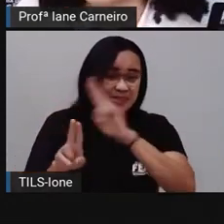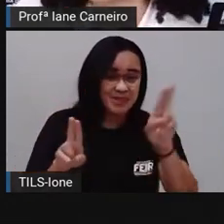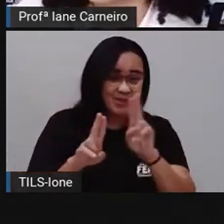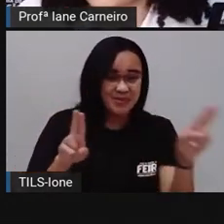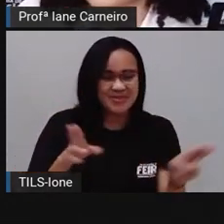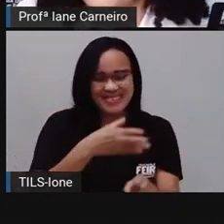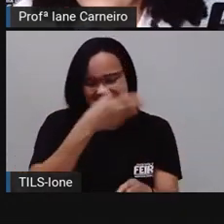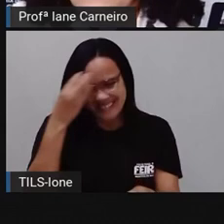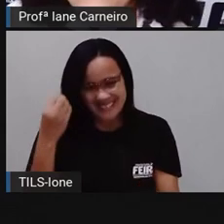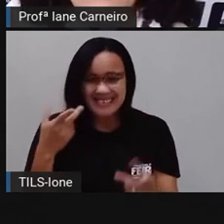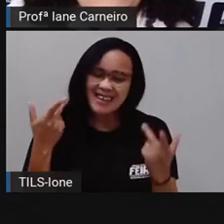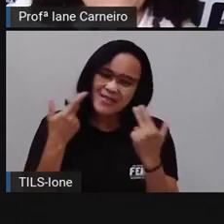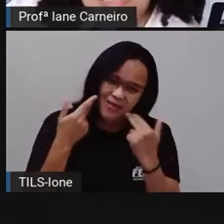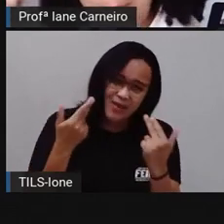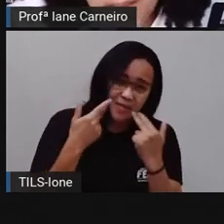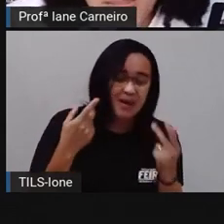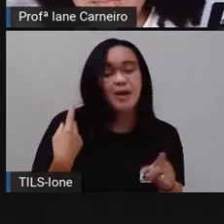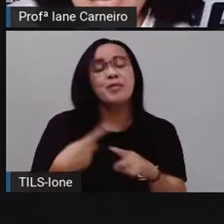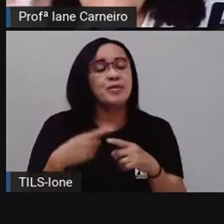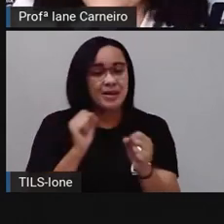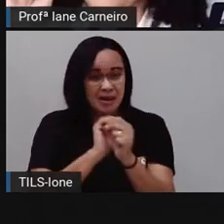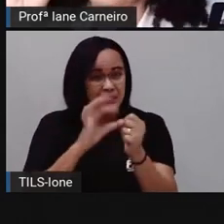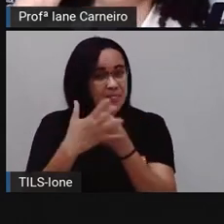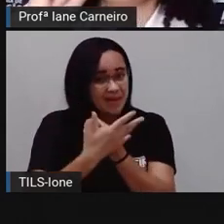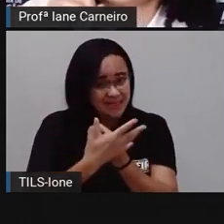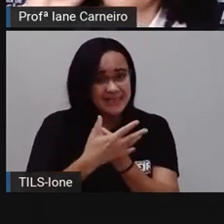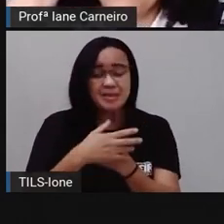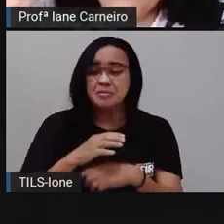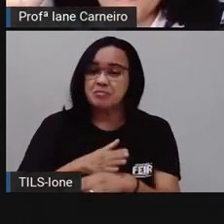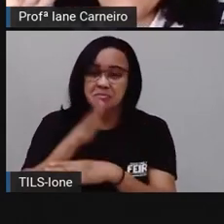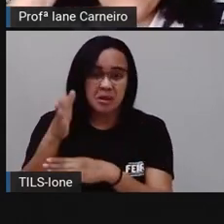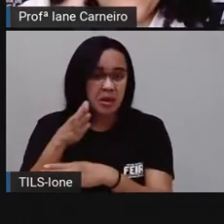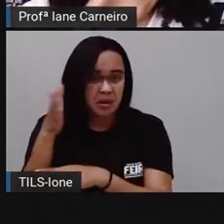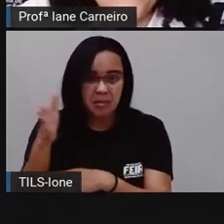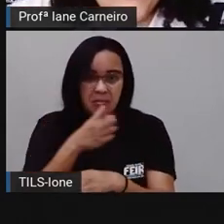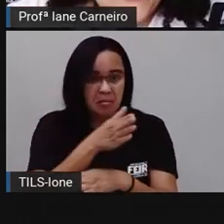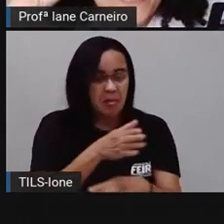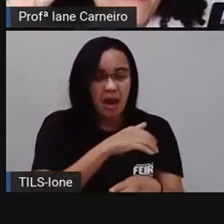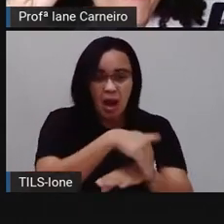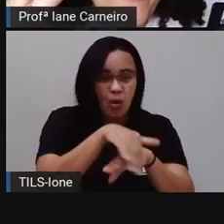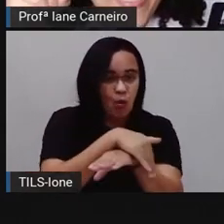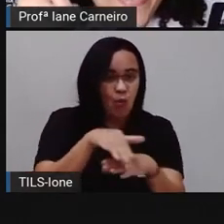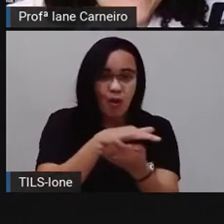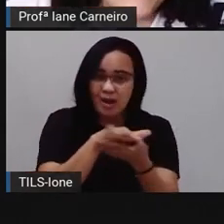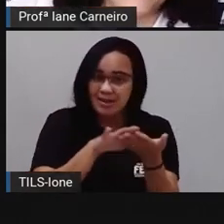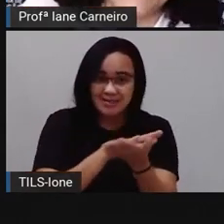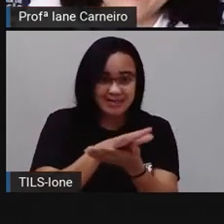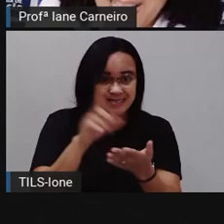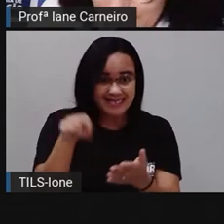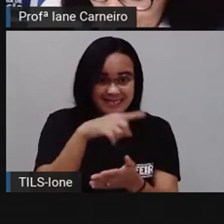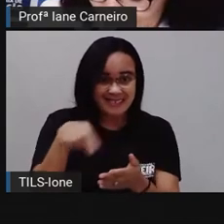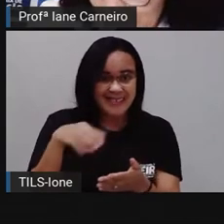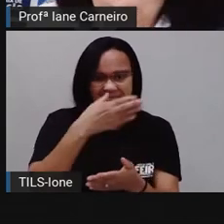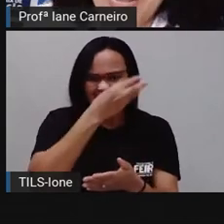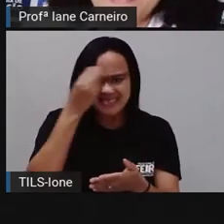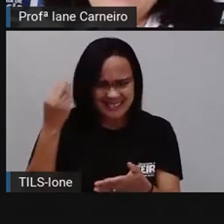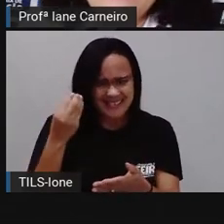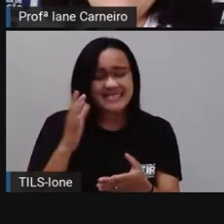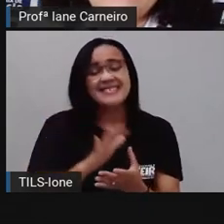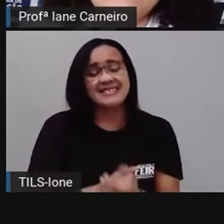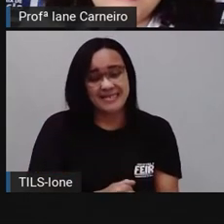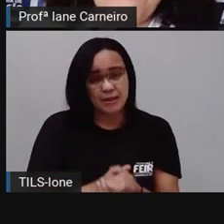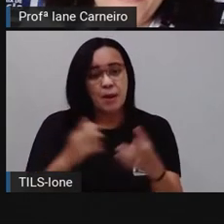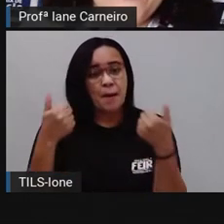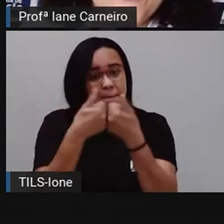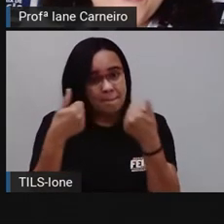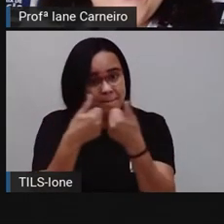no centro da cidade um pouquinho, e aí a Pro desaprendeu, assim, mas a Pro tá lembrada. A Rua de Aurora fica perto da Praça